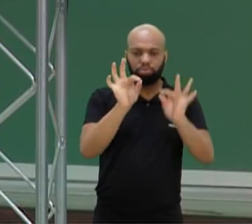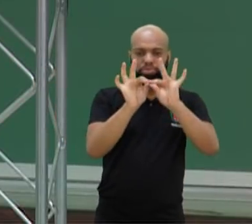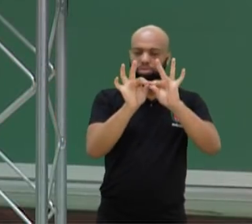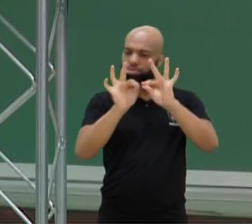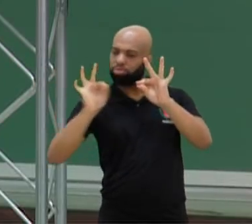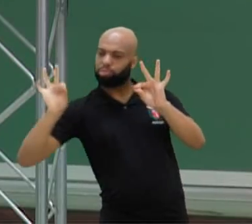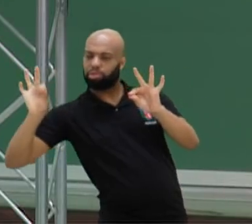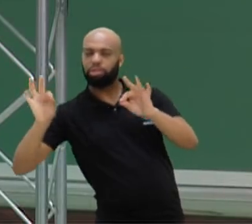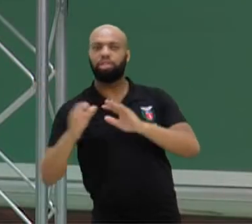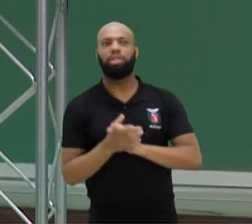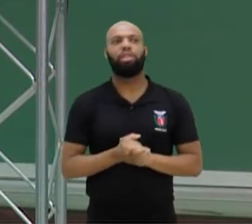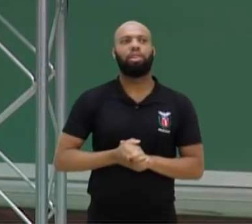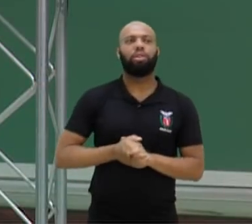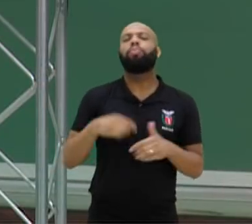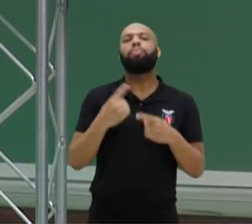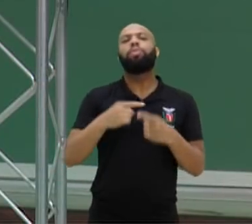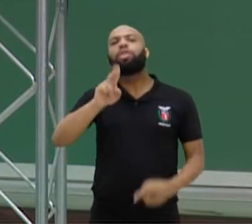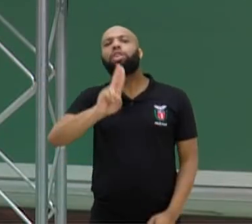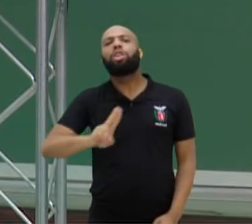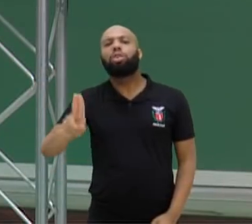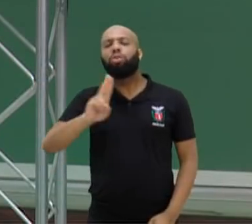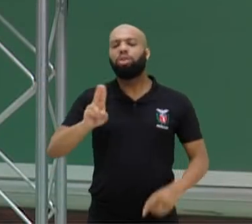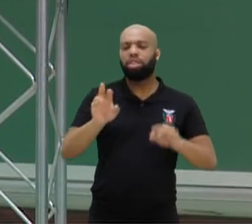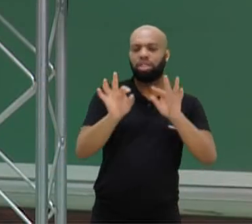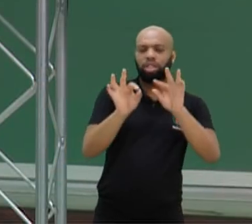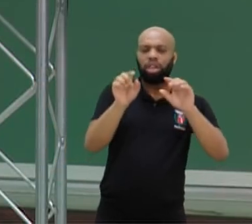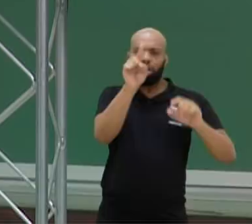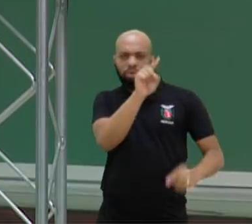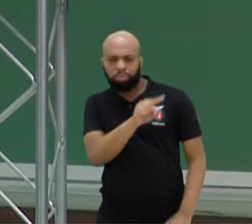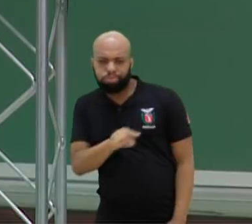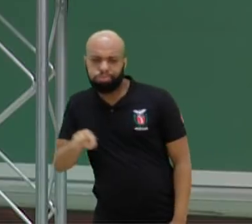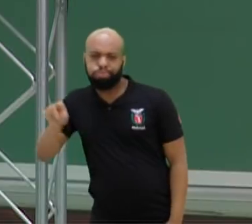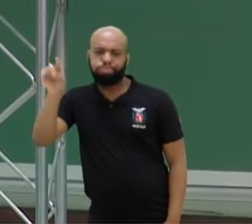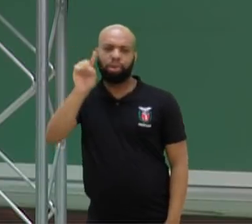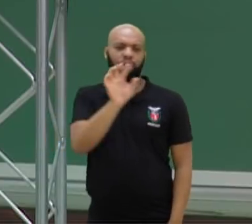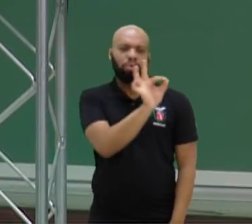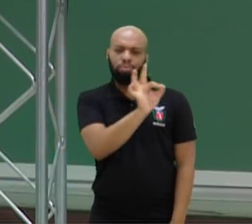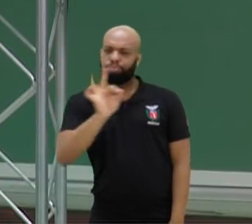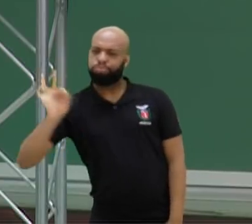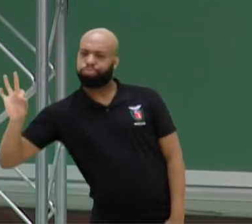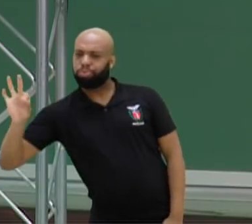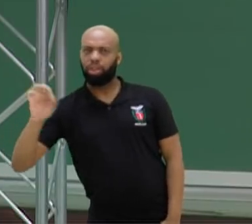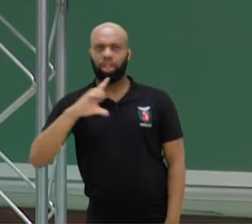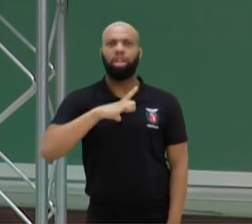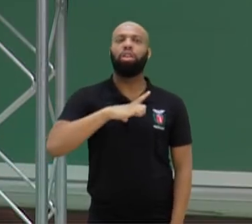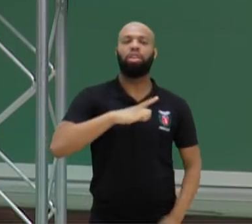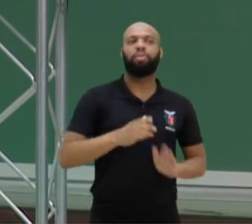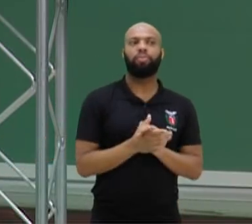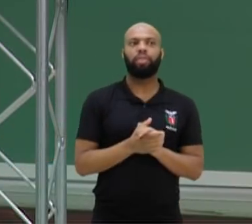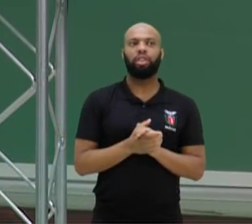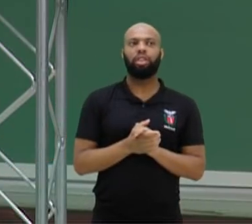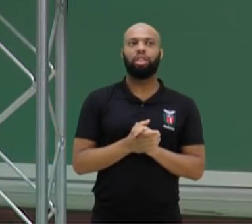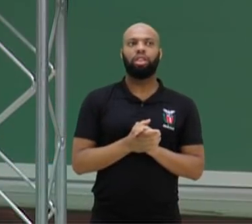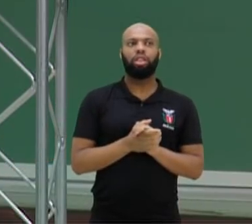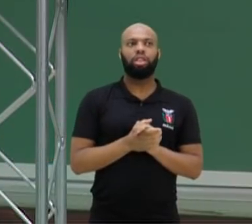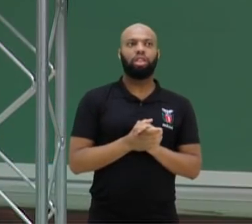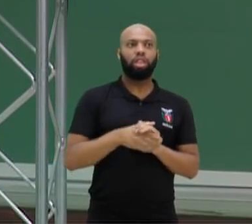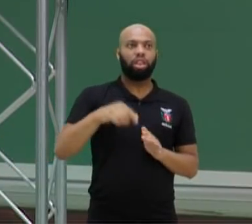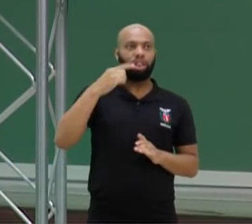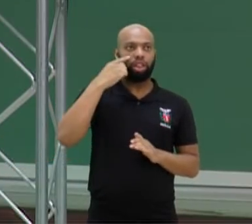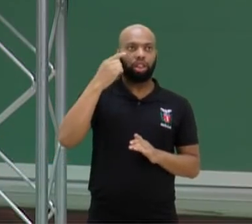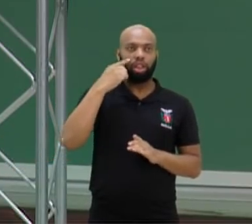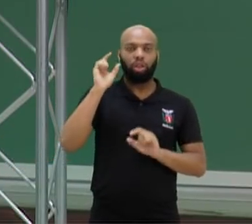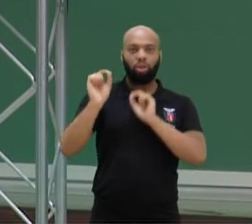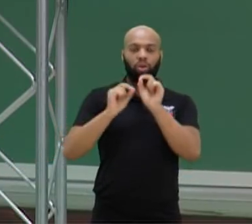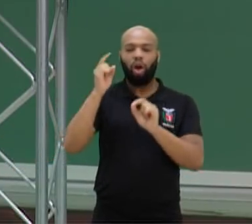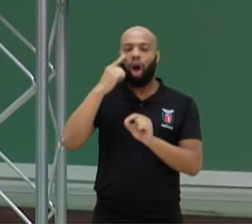entre... Por que a gente usa a distância? A distância entre esses dois, né, determina este espaço que